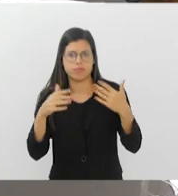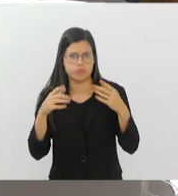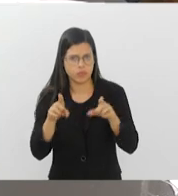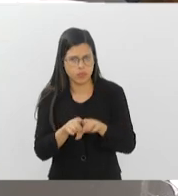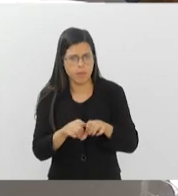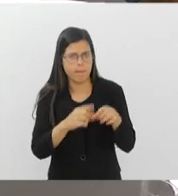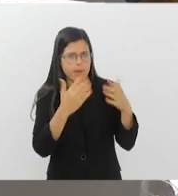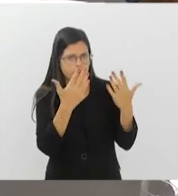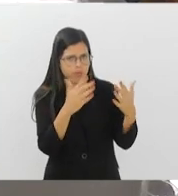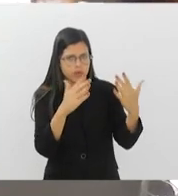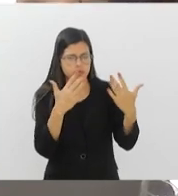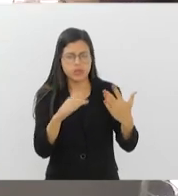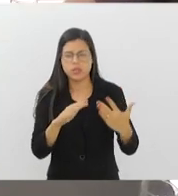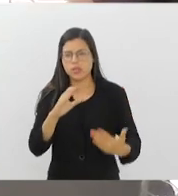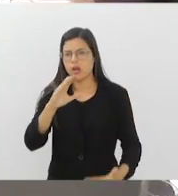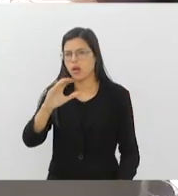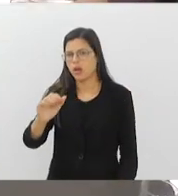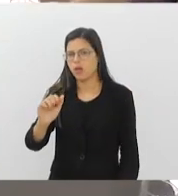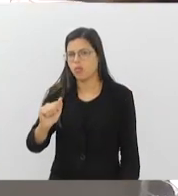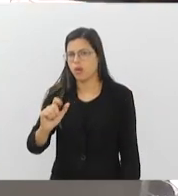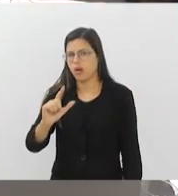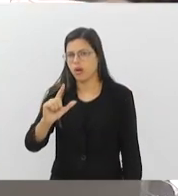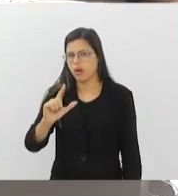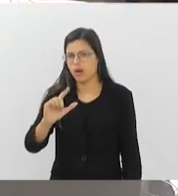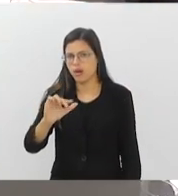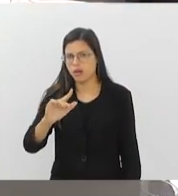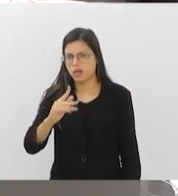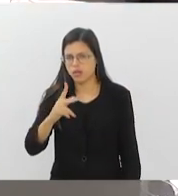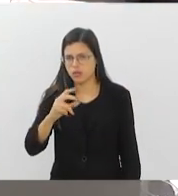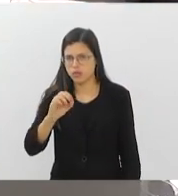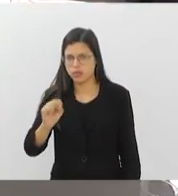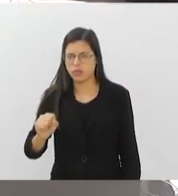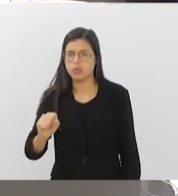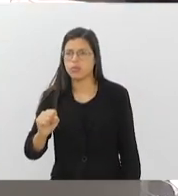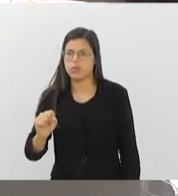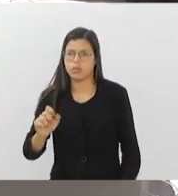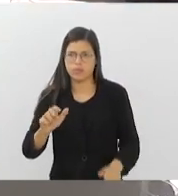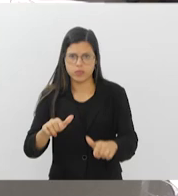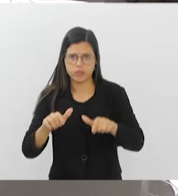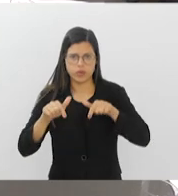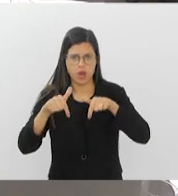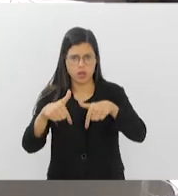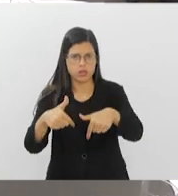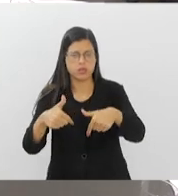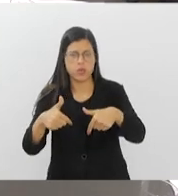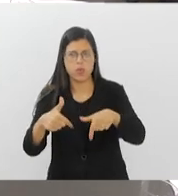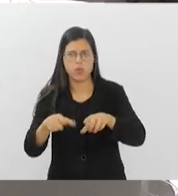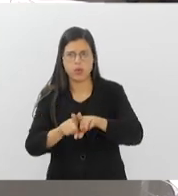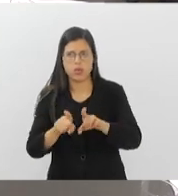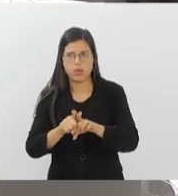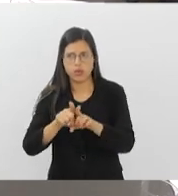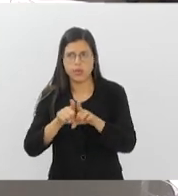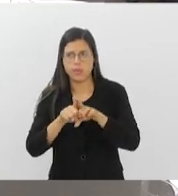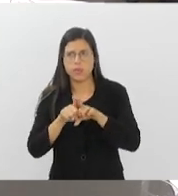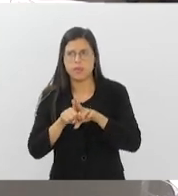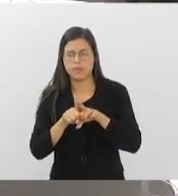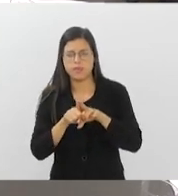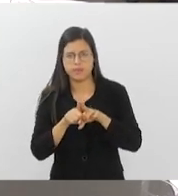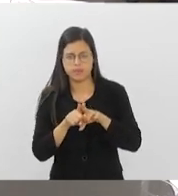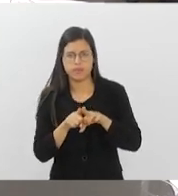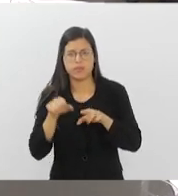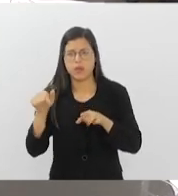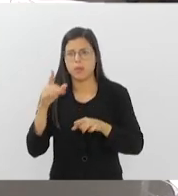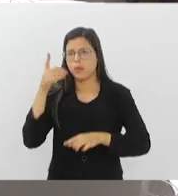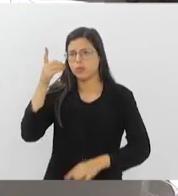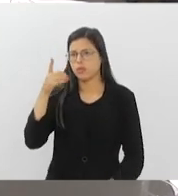BNH pela iniciativa e também pelo altruísmo aí do deputado Guilherme